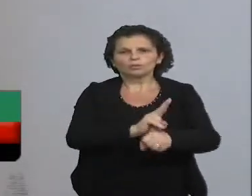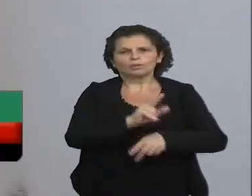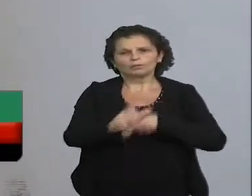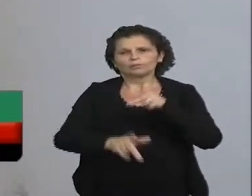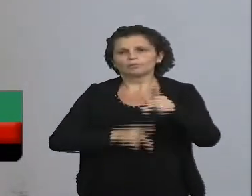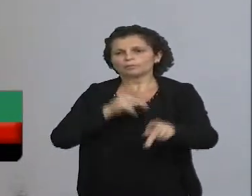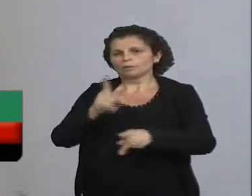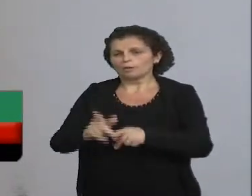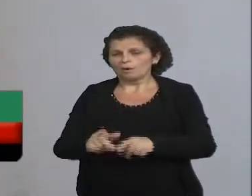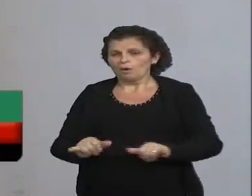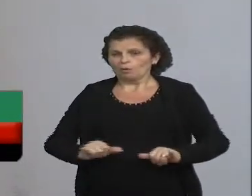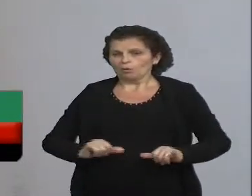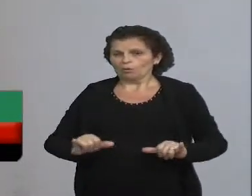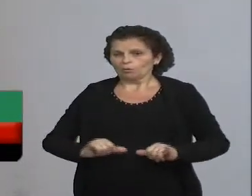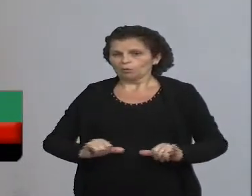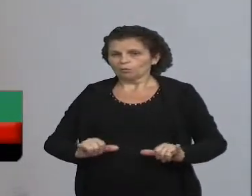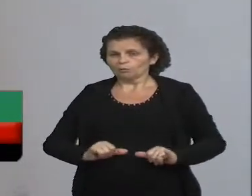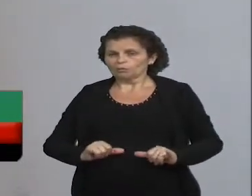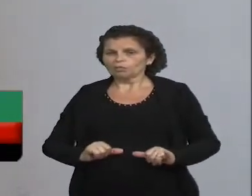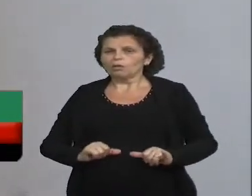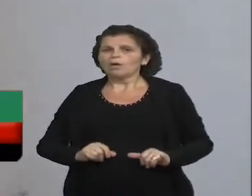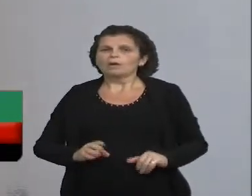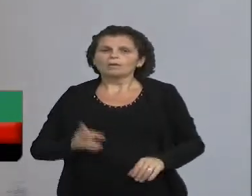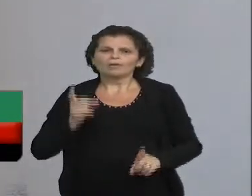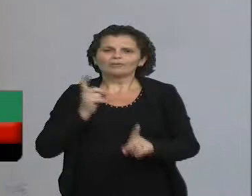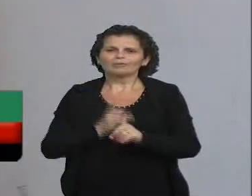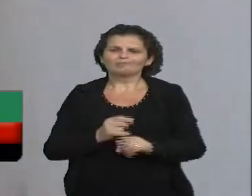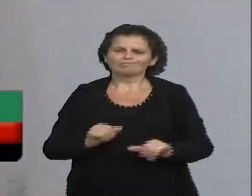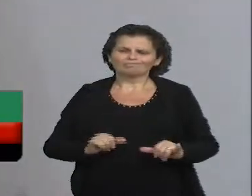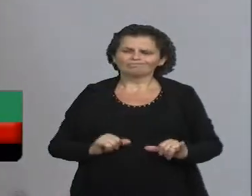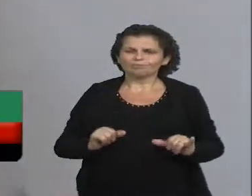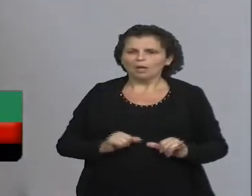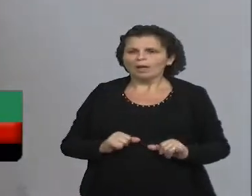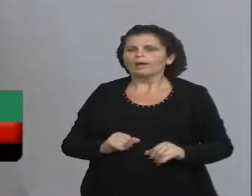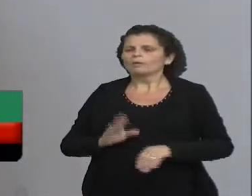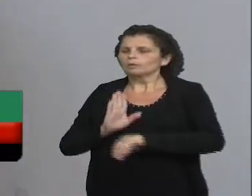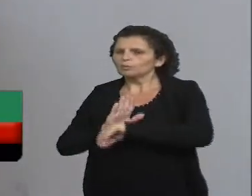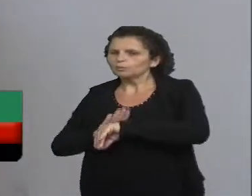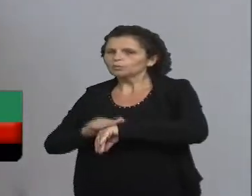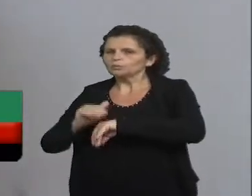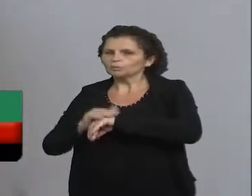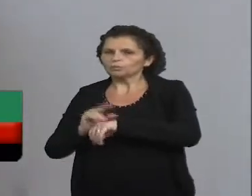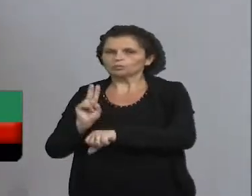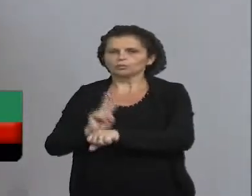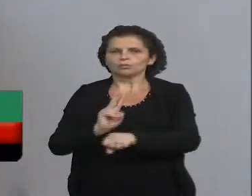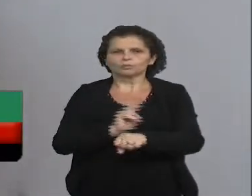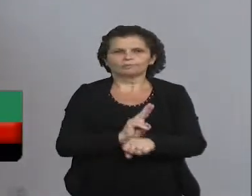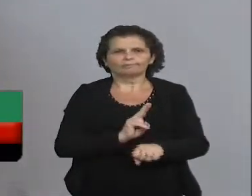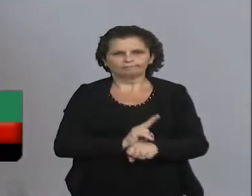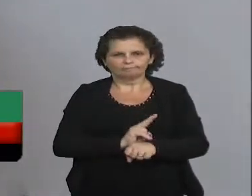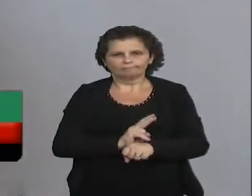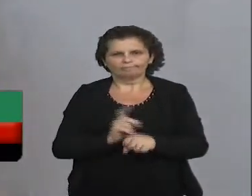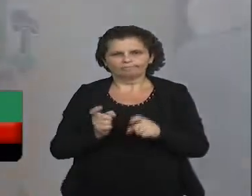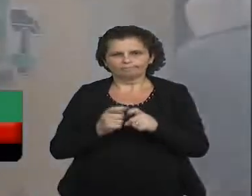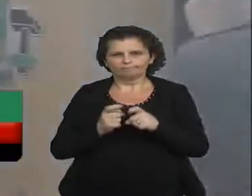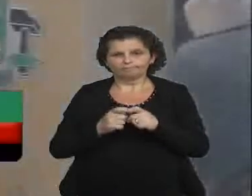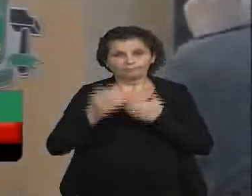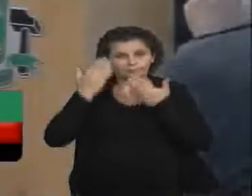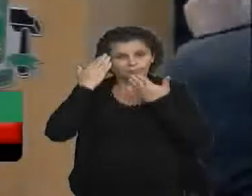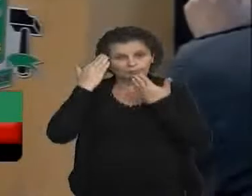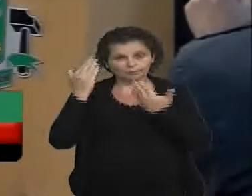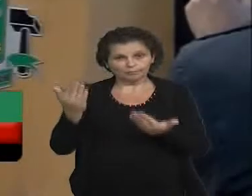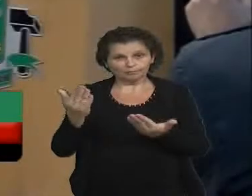que, quando vão ao encontro, estão precisando realmente de cuidados médicos. Muito obrigado,